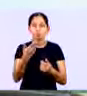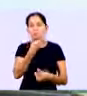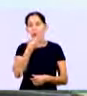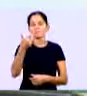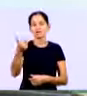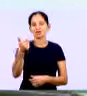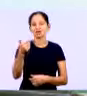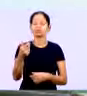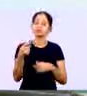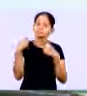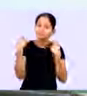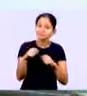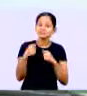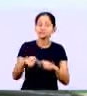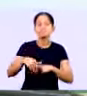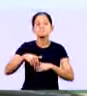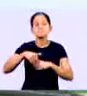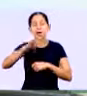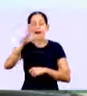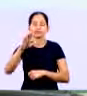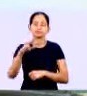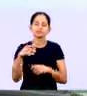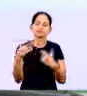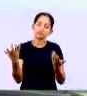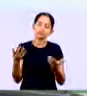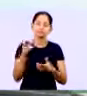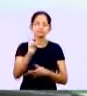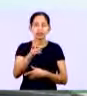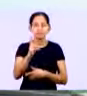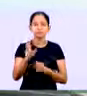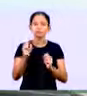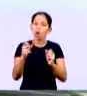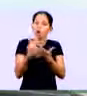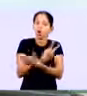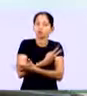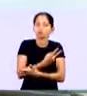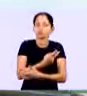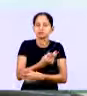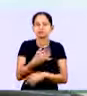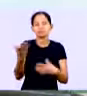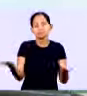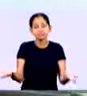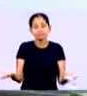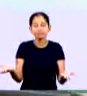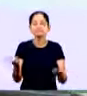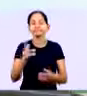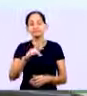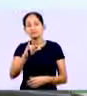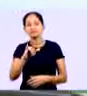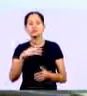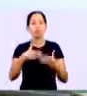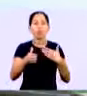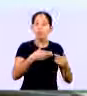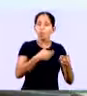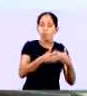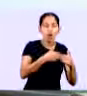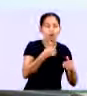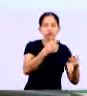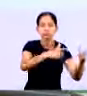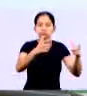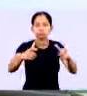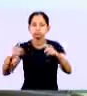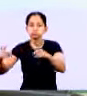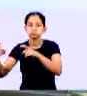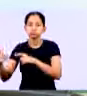Você incrementa, você acrescenta algo que você acha que pode ser, que pode acontecer. Pode acontecer isso em qualquer segmento industrial,